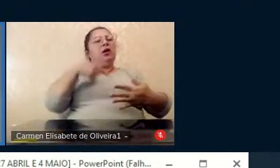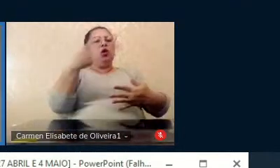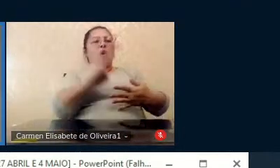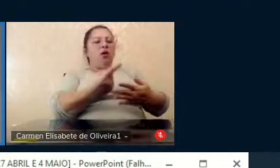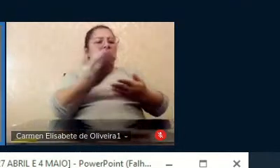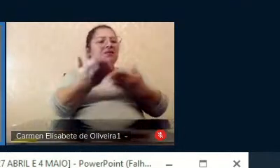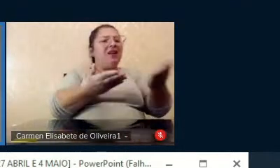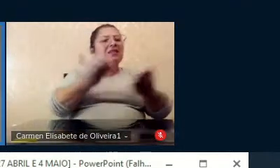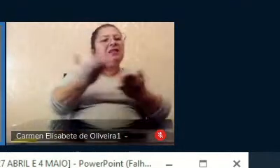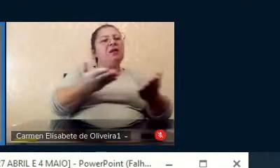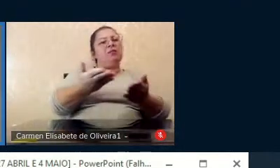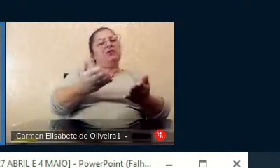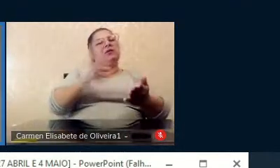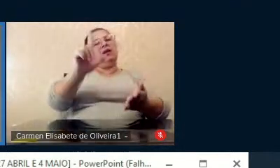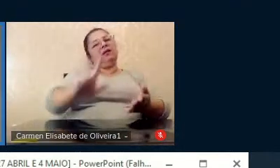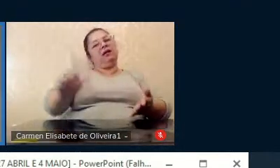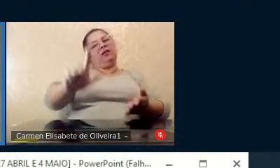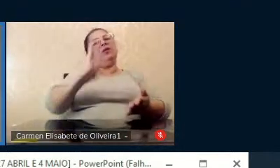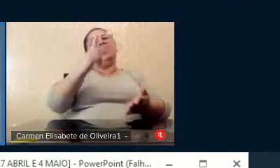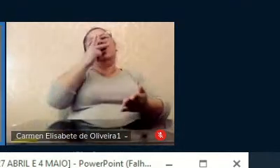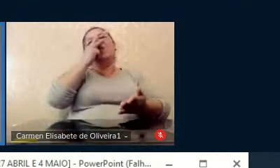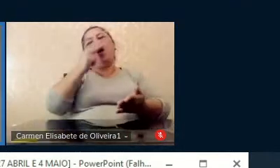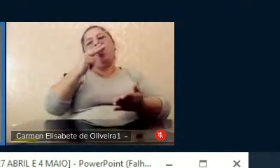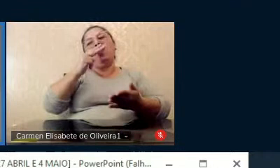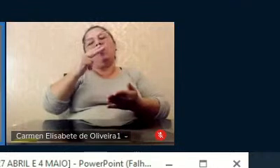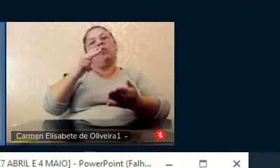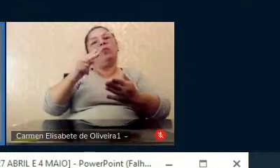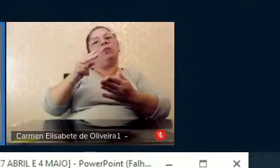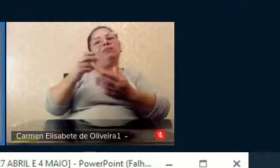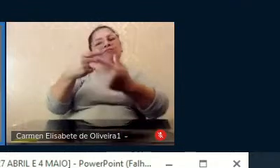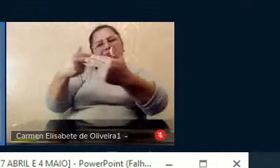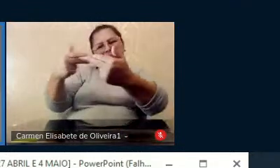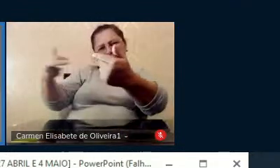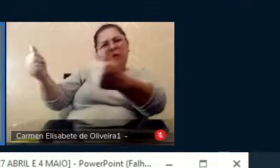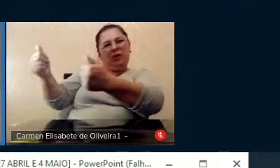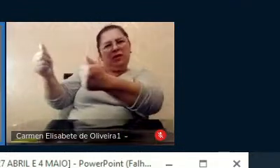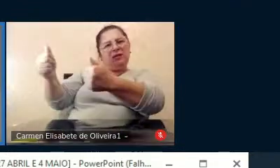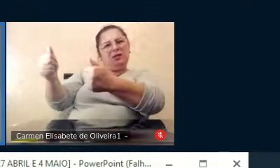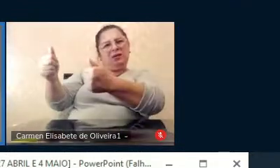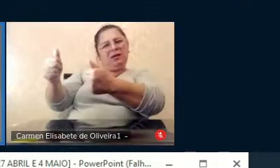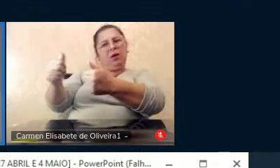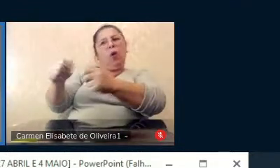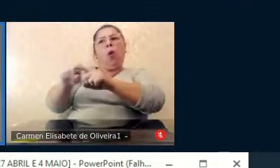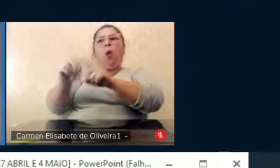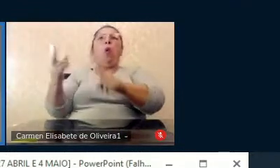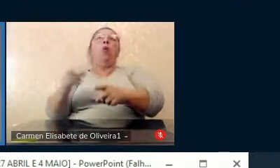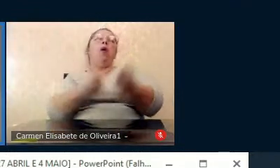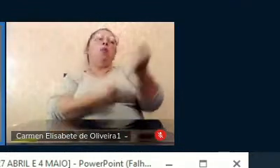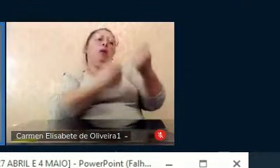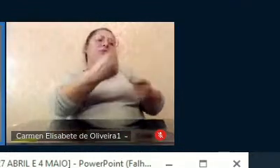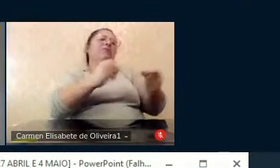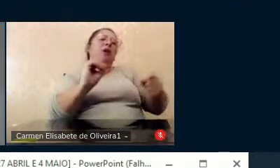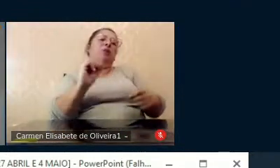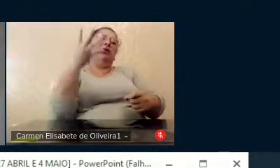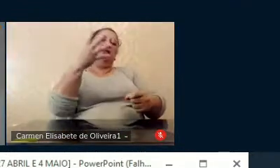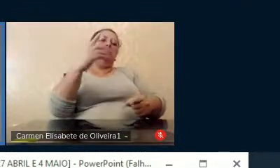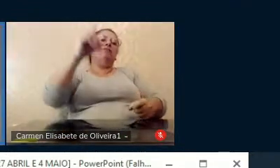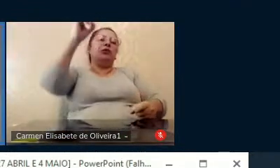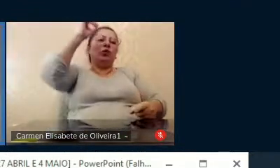como um artefato ou evento linguístico não cotidiano. Então, não é só